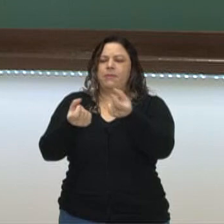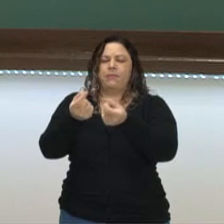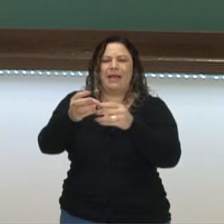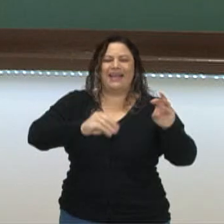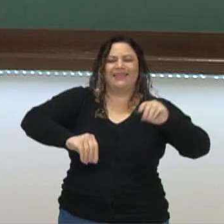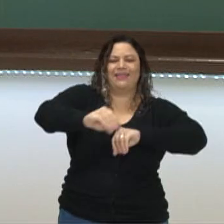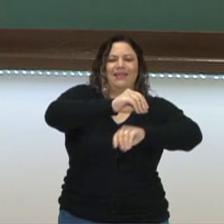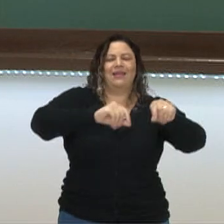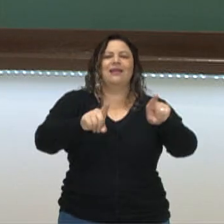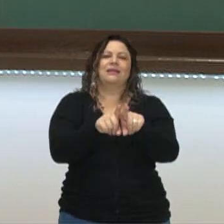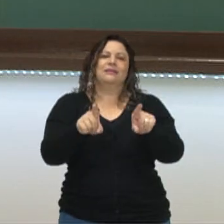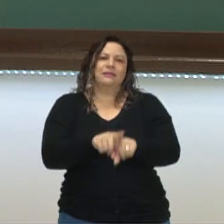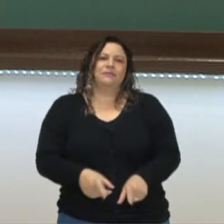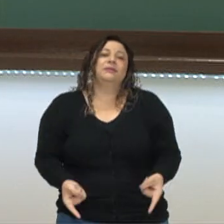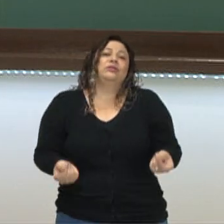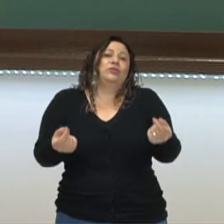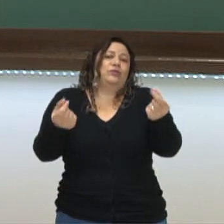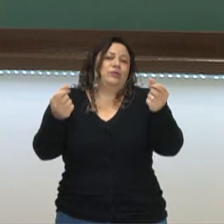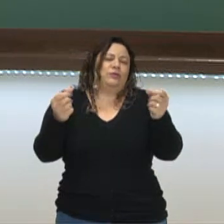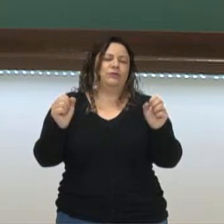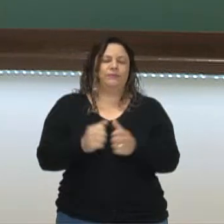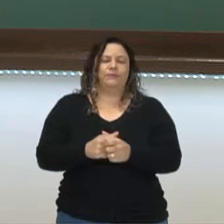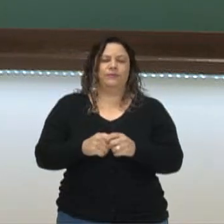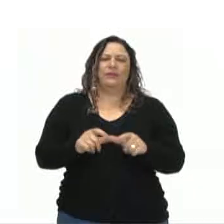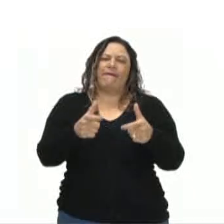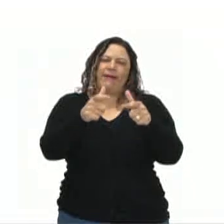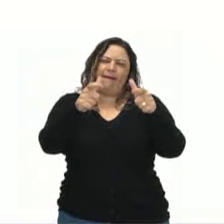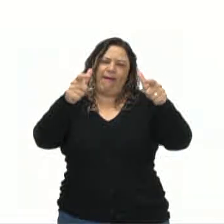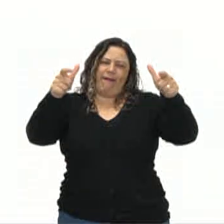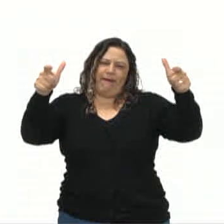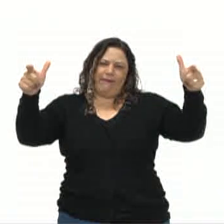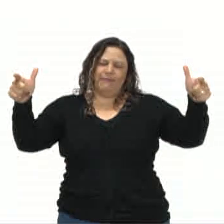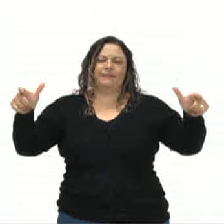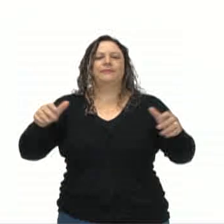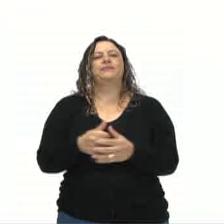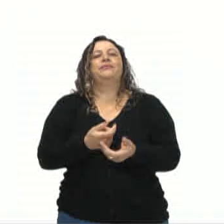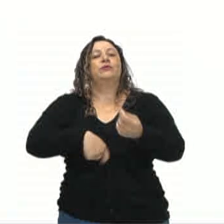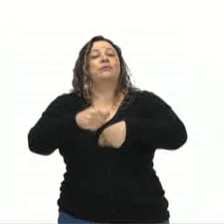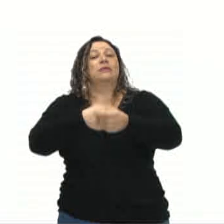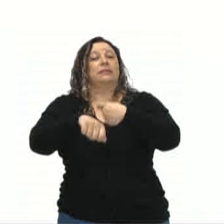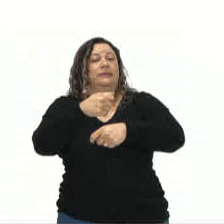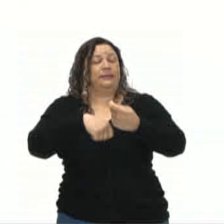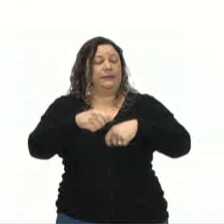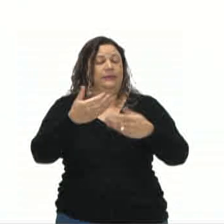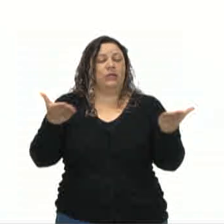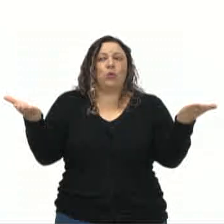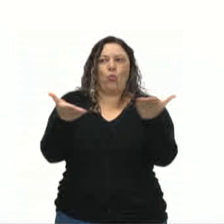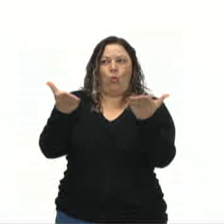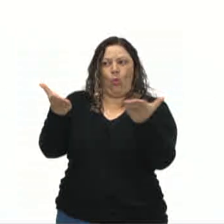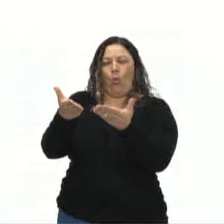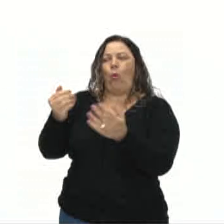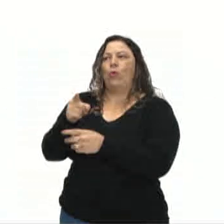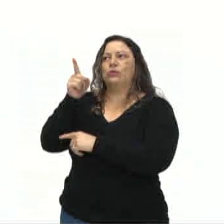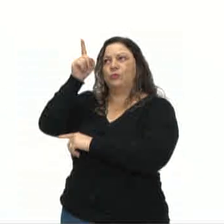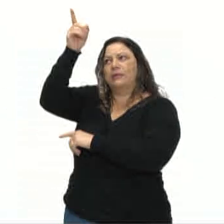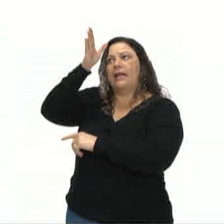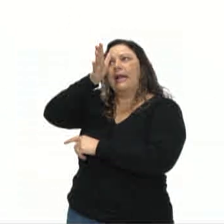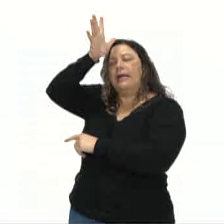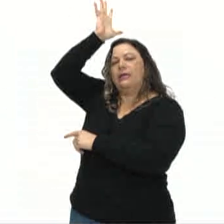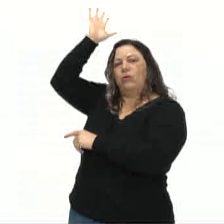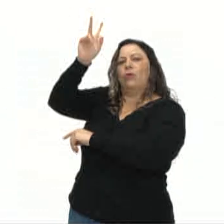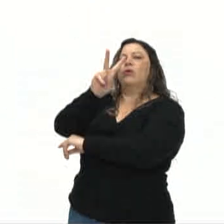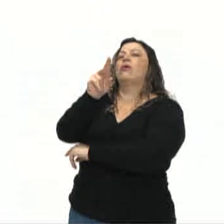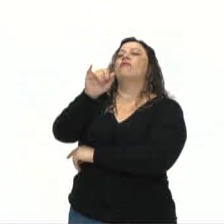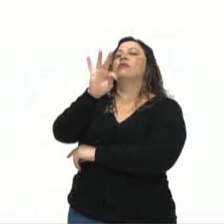E dinheiro, e ela vai se tornando poderosa. Atualmente, a sede da Igreja Católica está no Vaticano, em Roma. O Vaticano é um